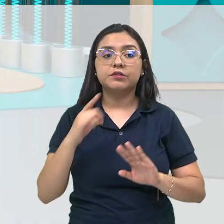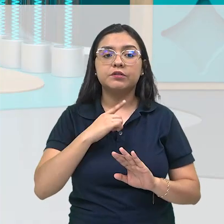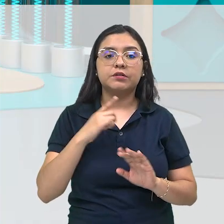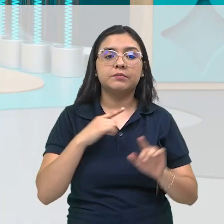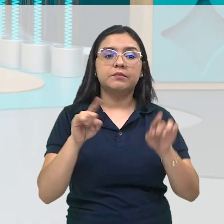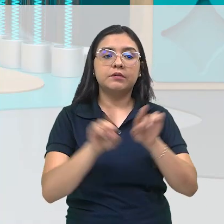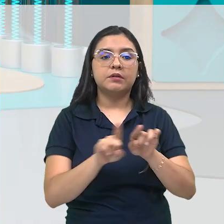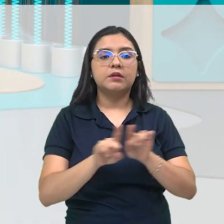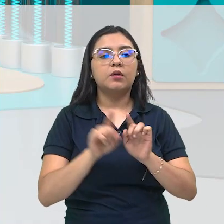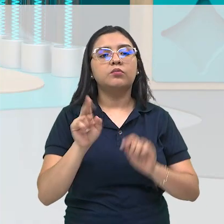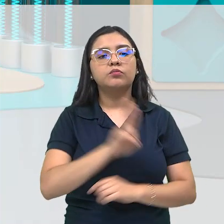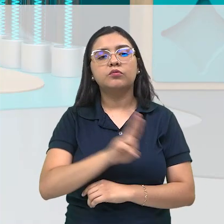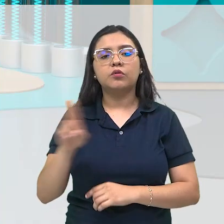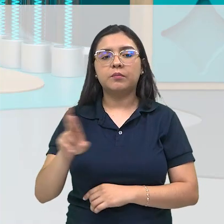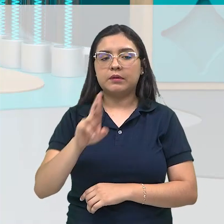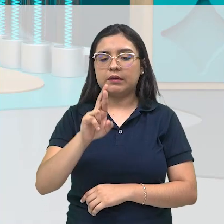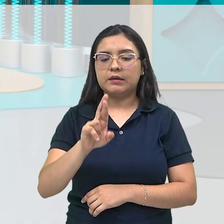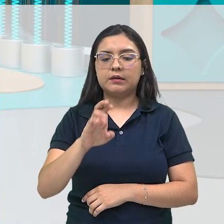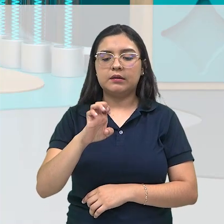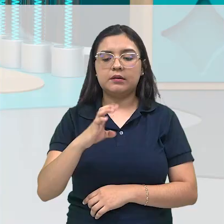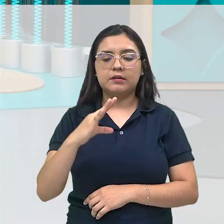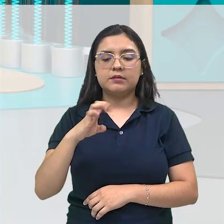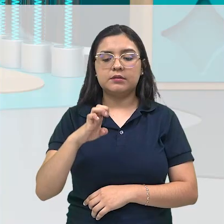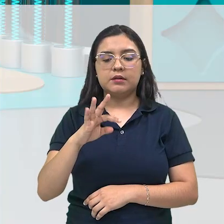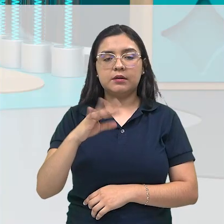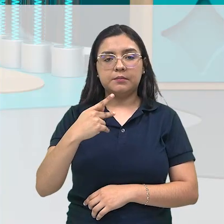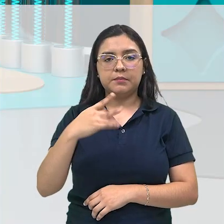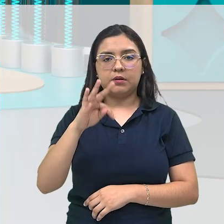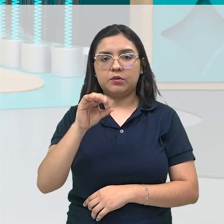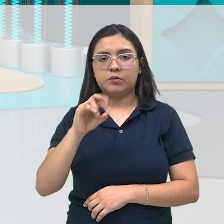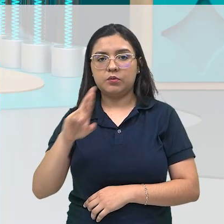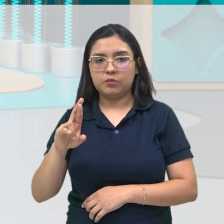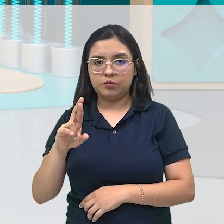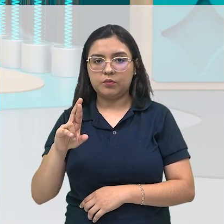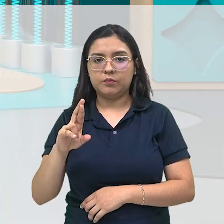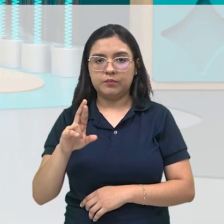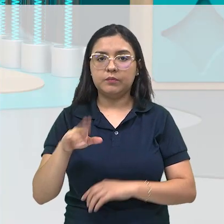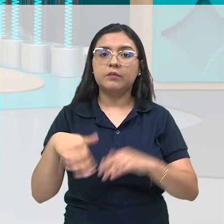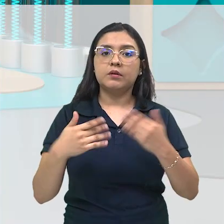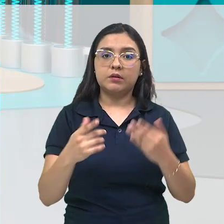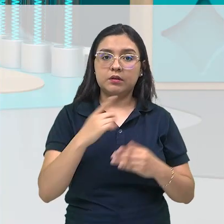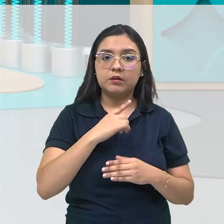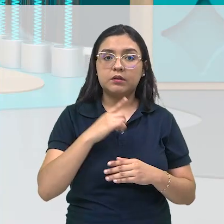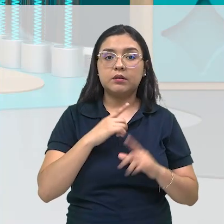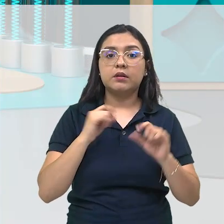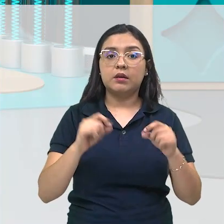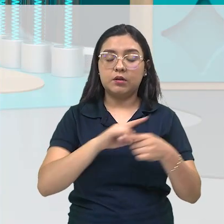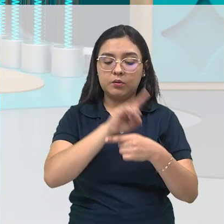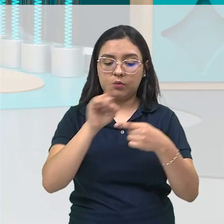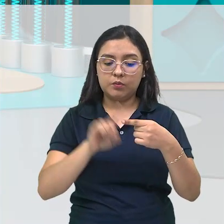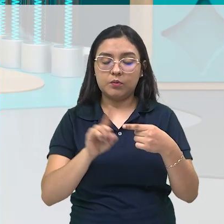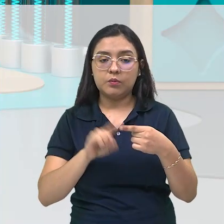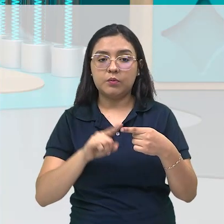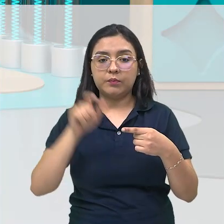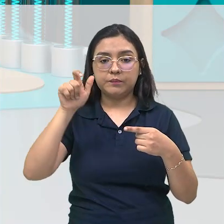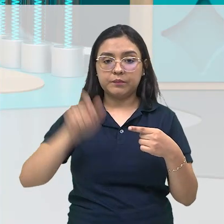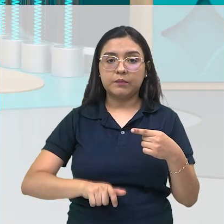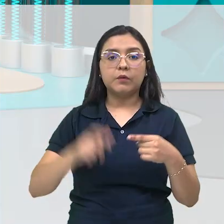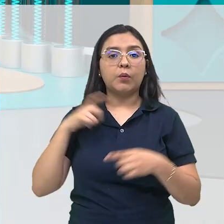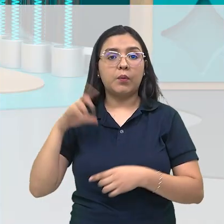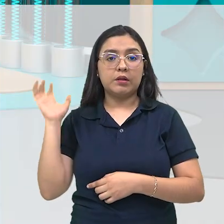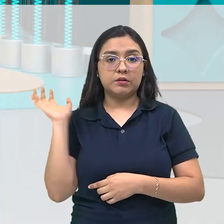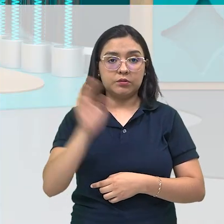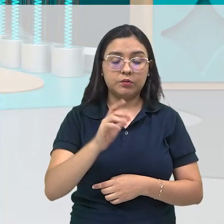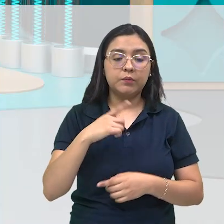o receptor, que pertence ao time do lançador. Então, nós temos o lançador, que arremessa a bola. Nós